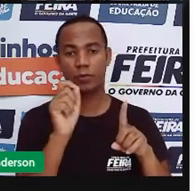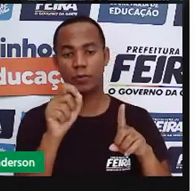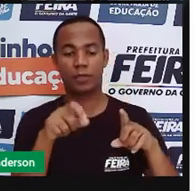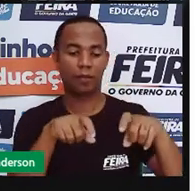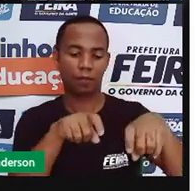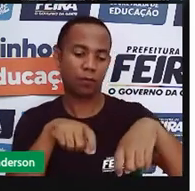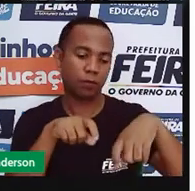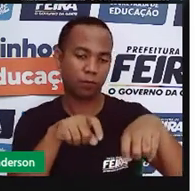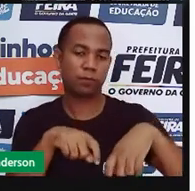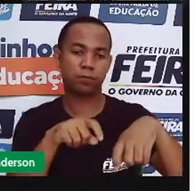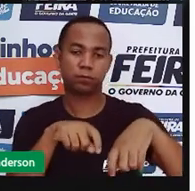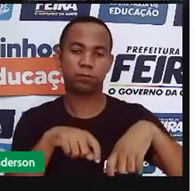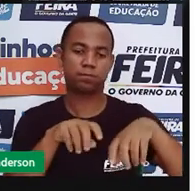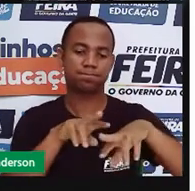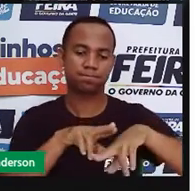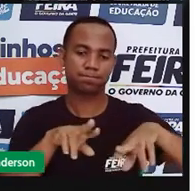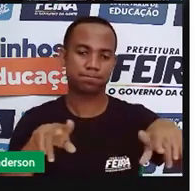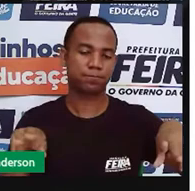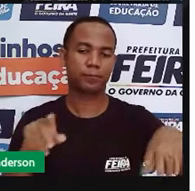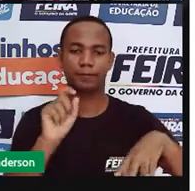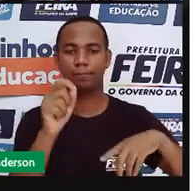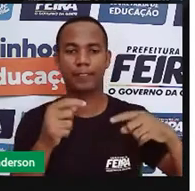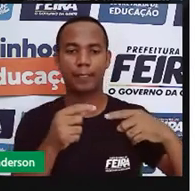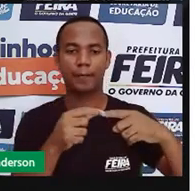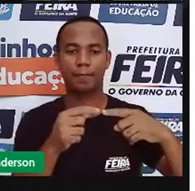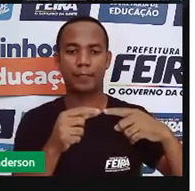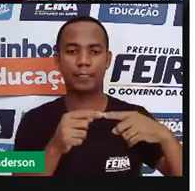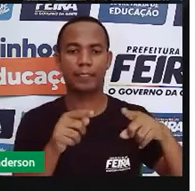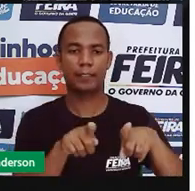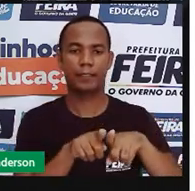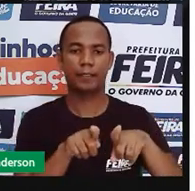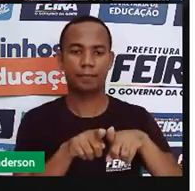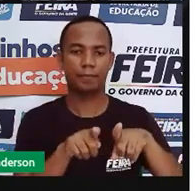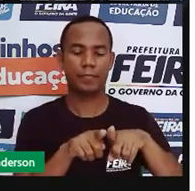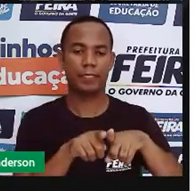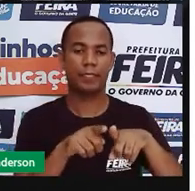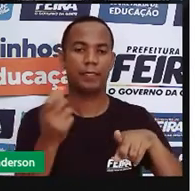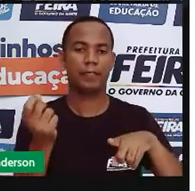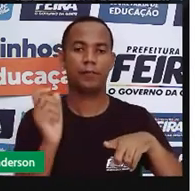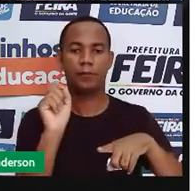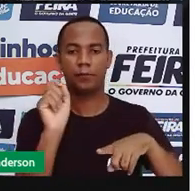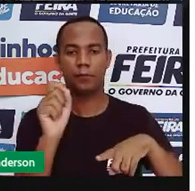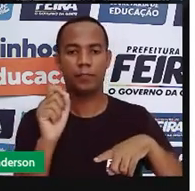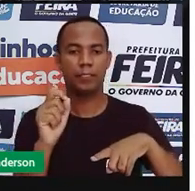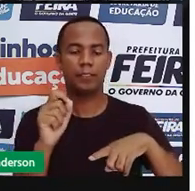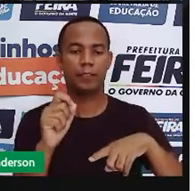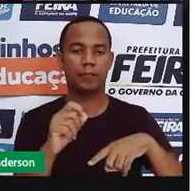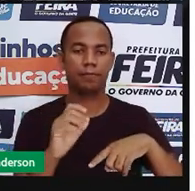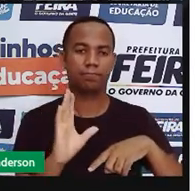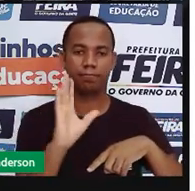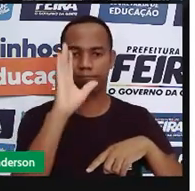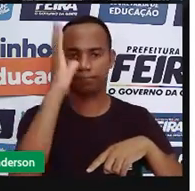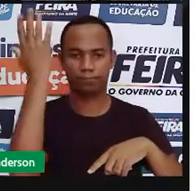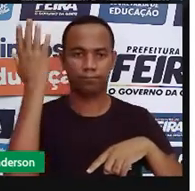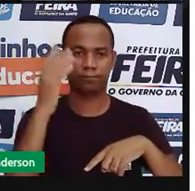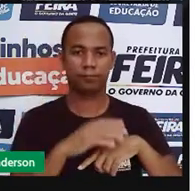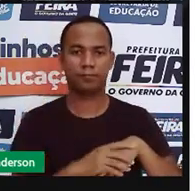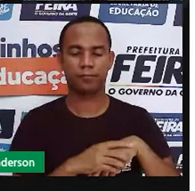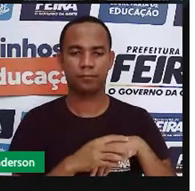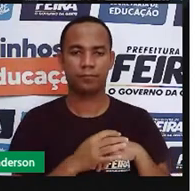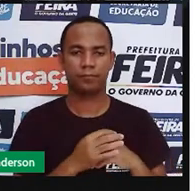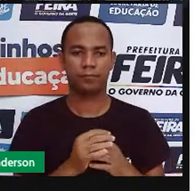nossos períodos de São João. Olha só a descoberta da agricultura. Aproximadamente 12 mil anos atrás,